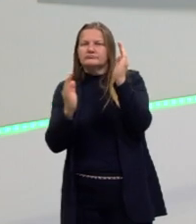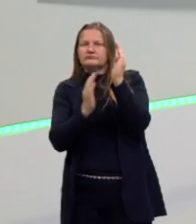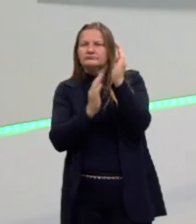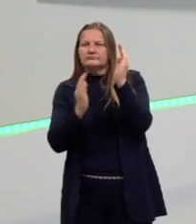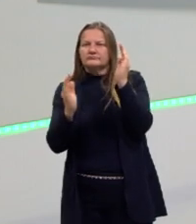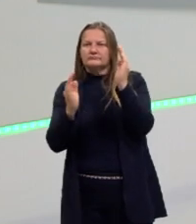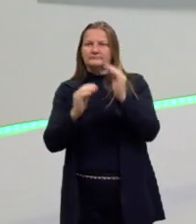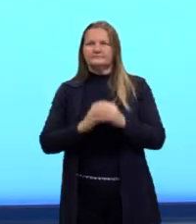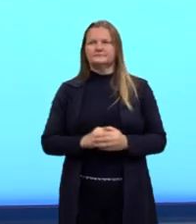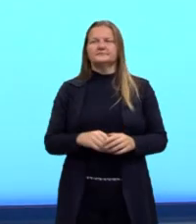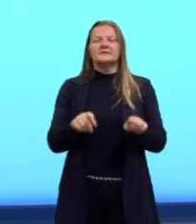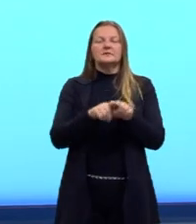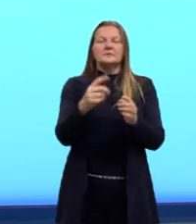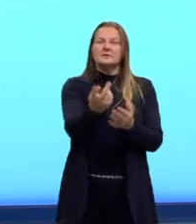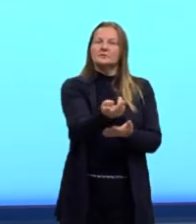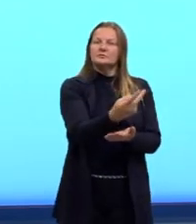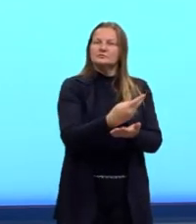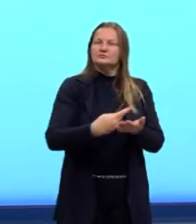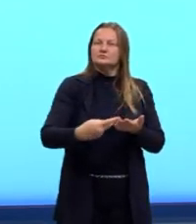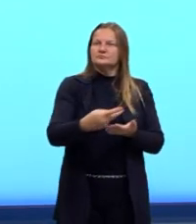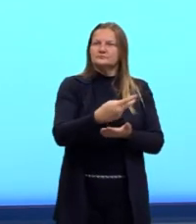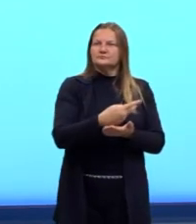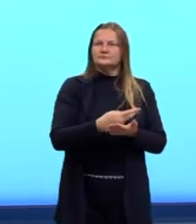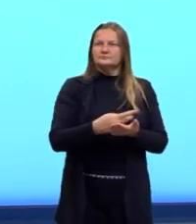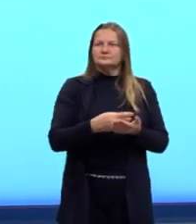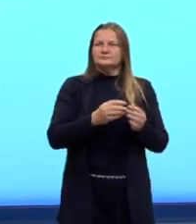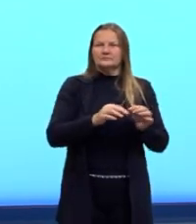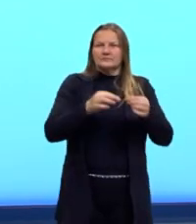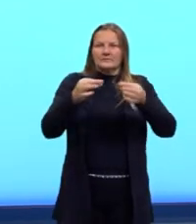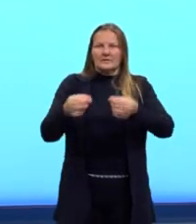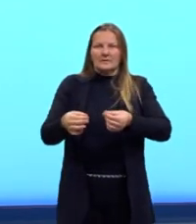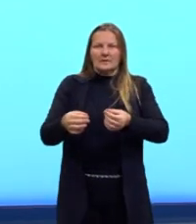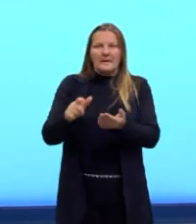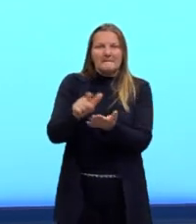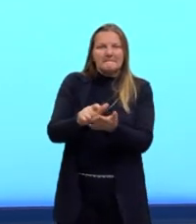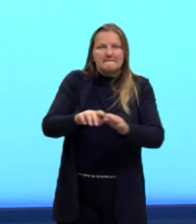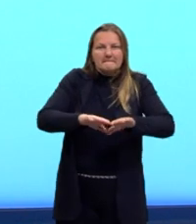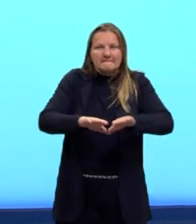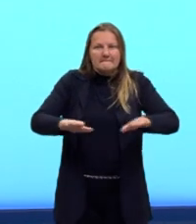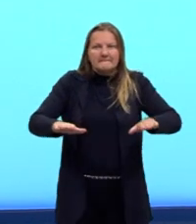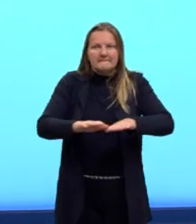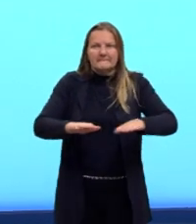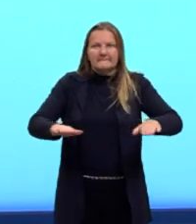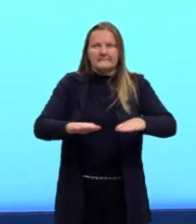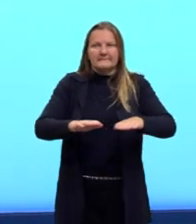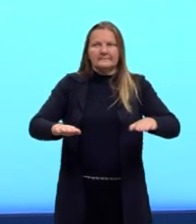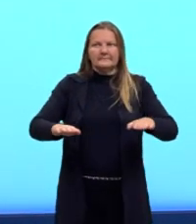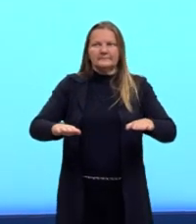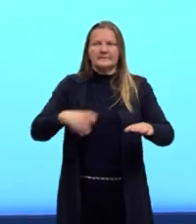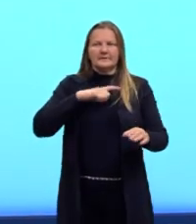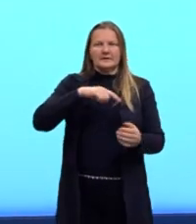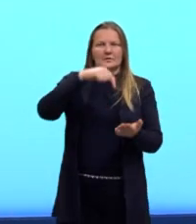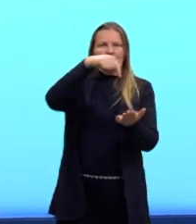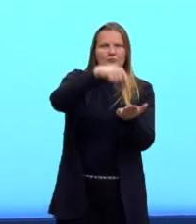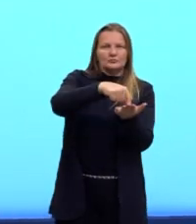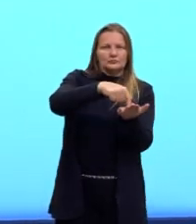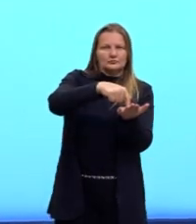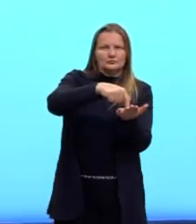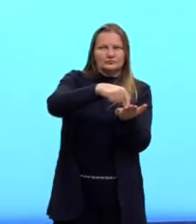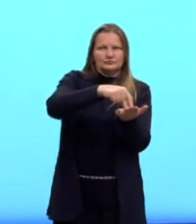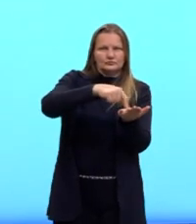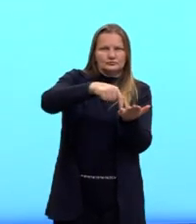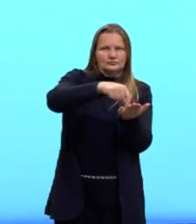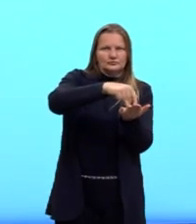E aí, quando a gente vai desenhar esse desenho aqui, né, numa forma mais plana, a gente tem o quê? A gente faz um